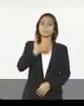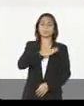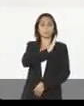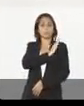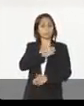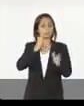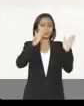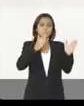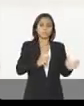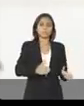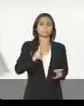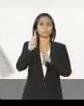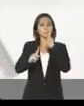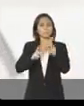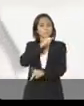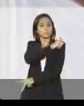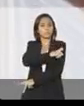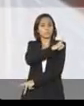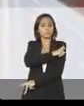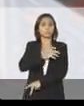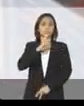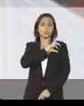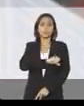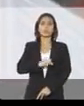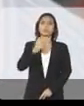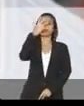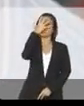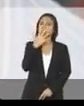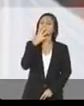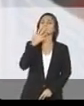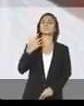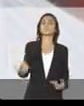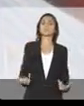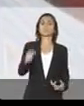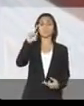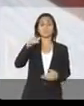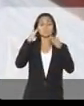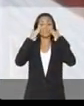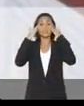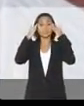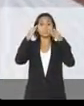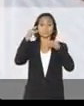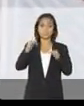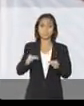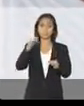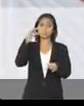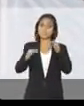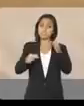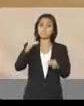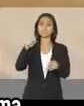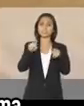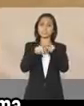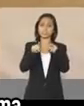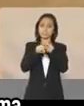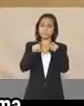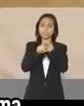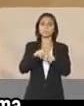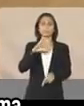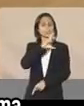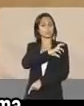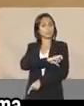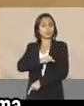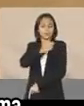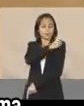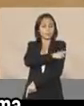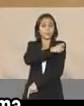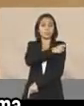trabalhador, fiel ao povo do Rio de Janeiro. Um homem muito dinâmico, com muita visão e correto, honesto. Eduardo Paes é